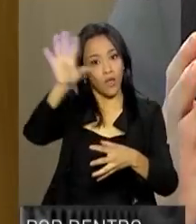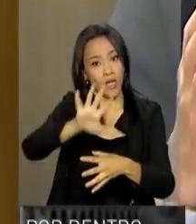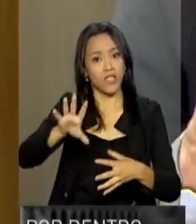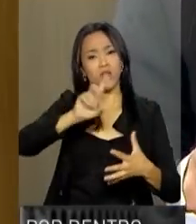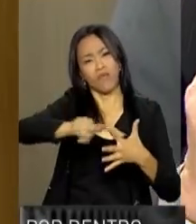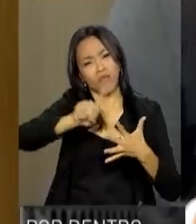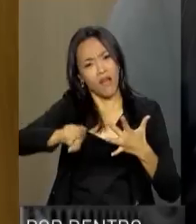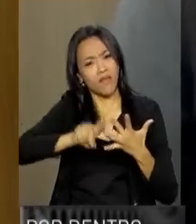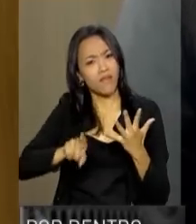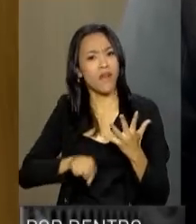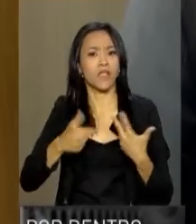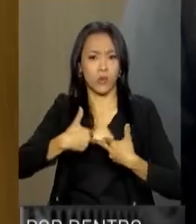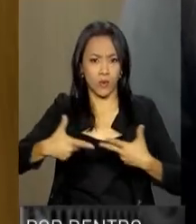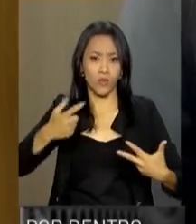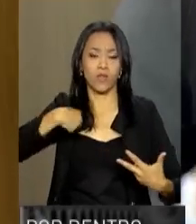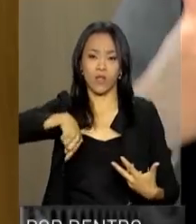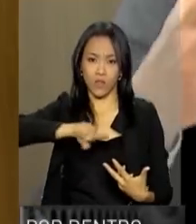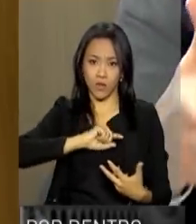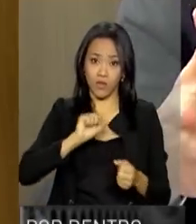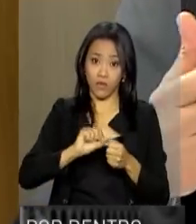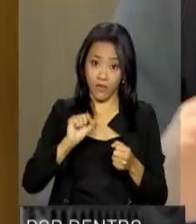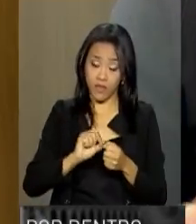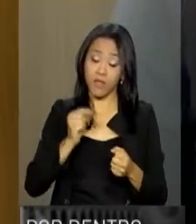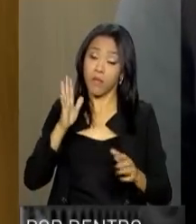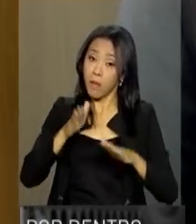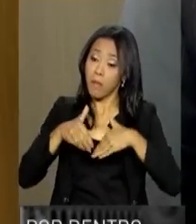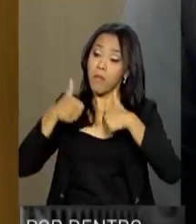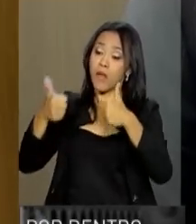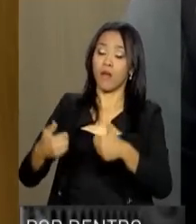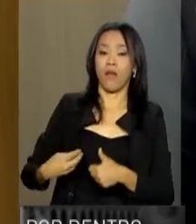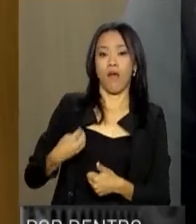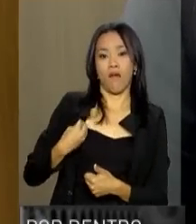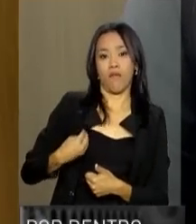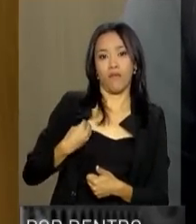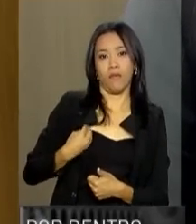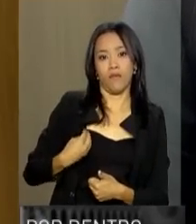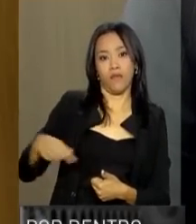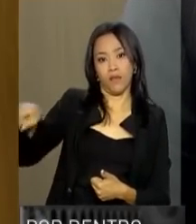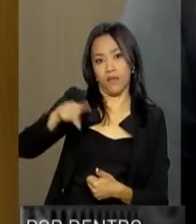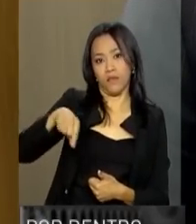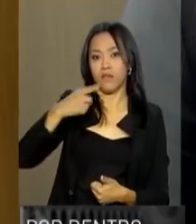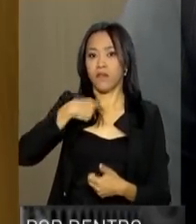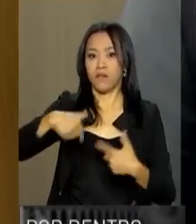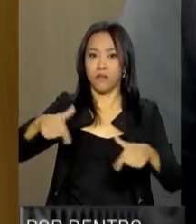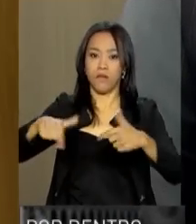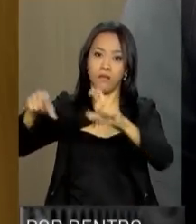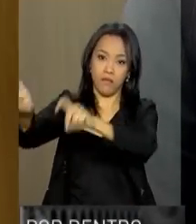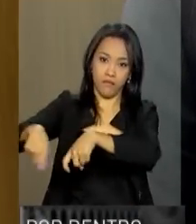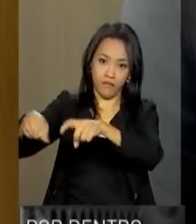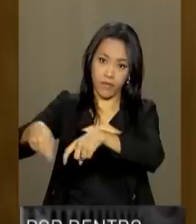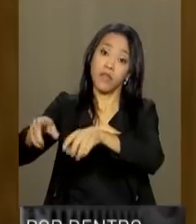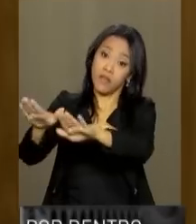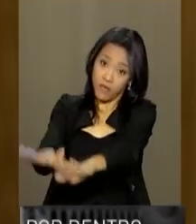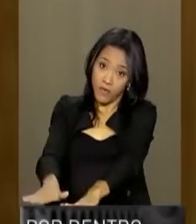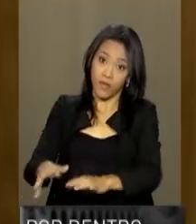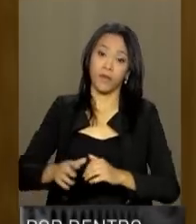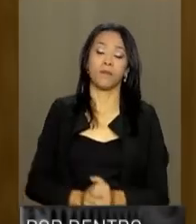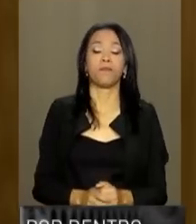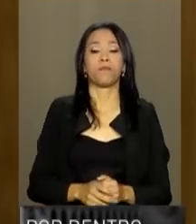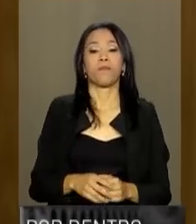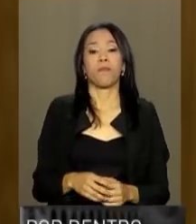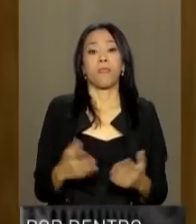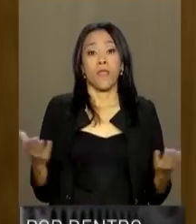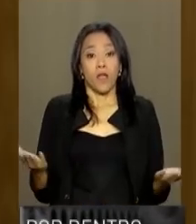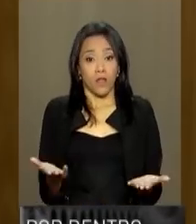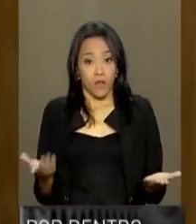de ações que nós fazemos pra melhorar para garantir que o agricultor possa continuar na sua propriedade estamos no ar com o por dentro do